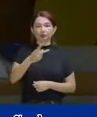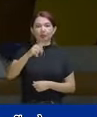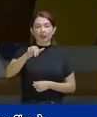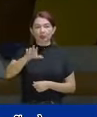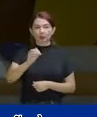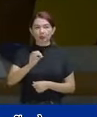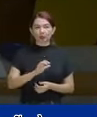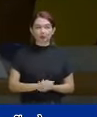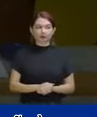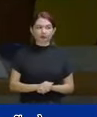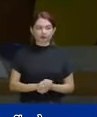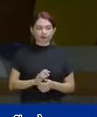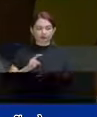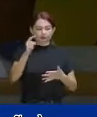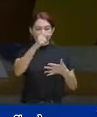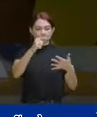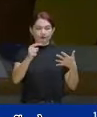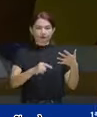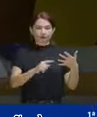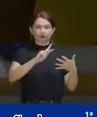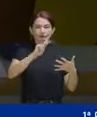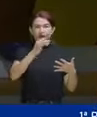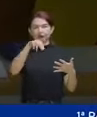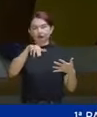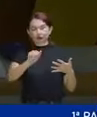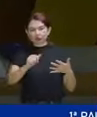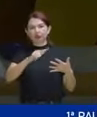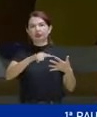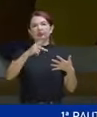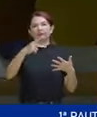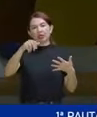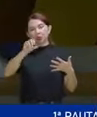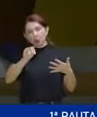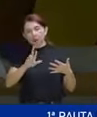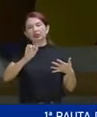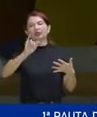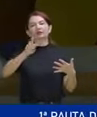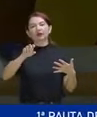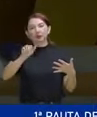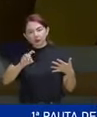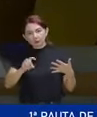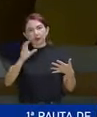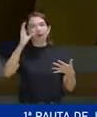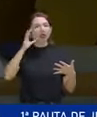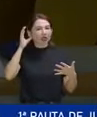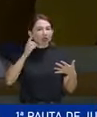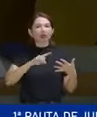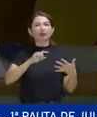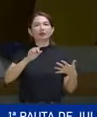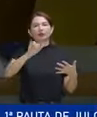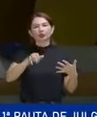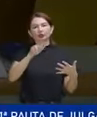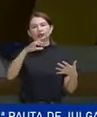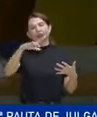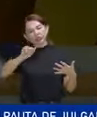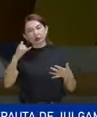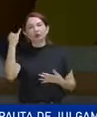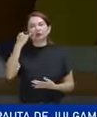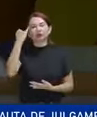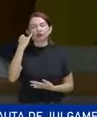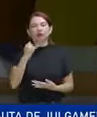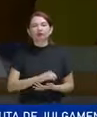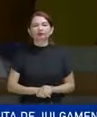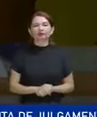Madeira e comporão a turma os juízes Tina Souza, Paola Santos, Rivaldo Valente, Carmo Antônio, Juscelio Neto e João